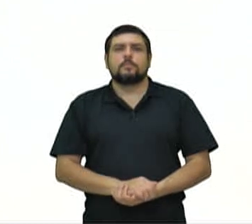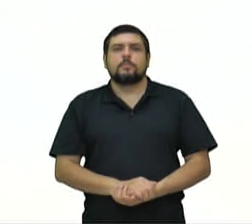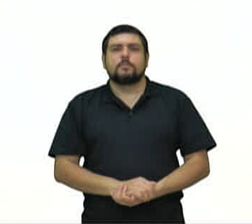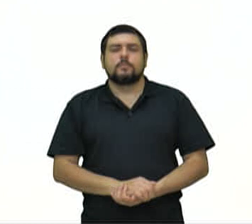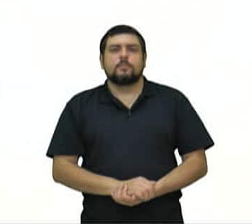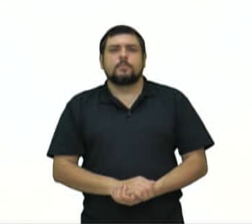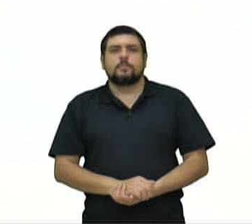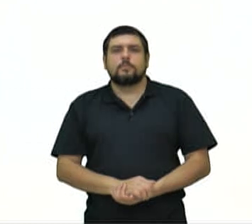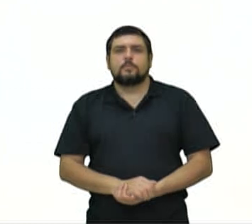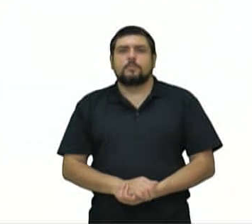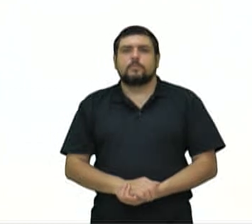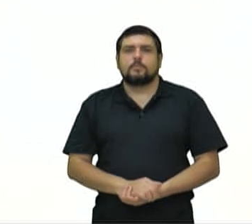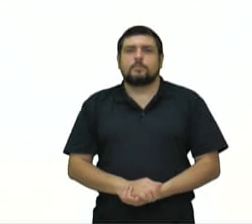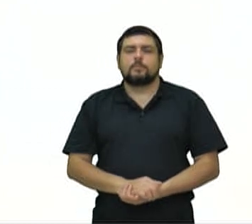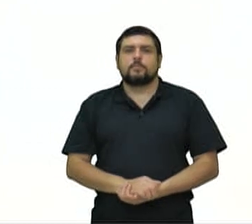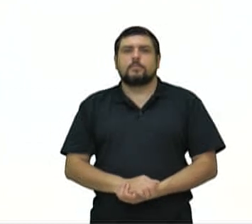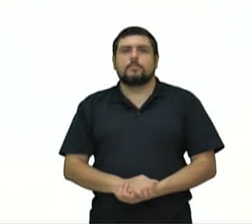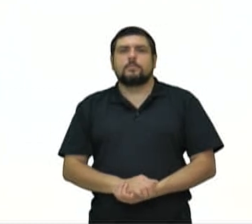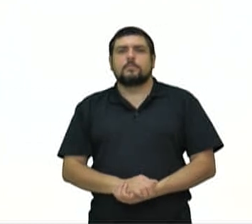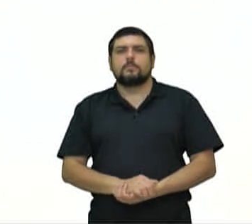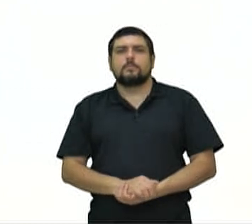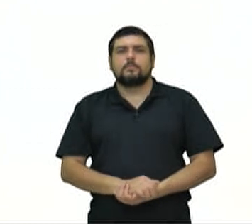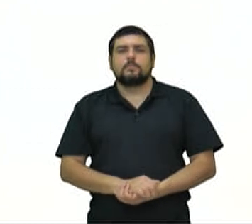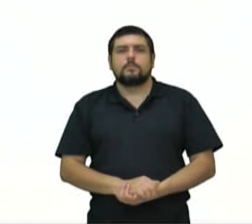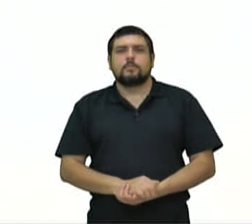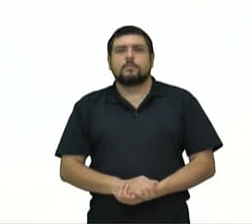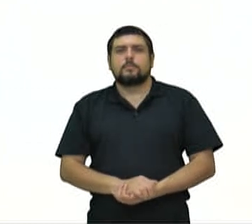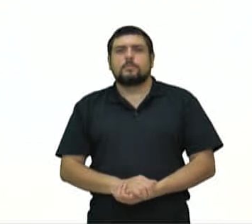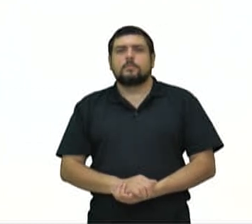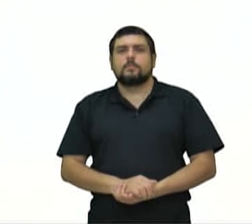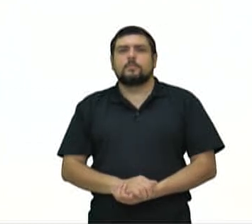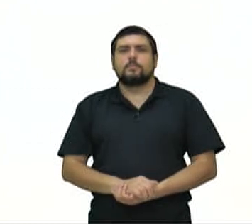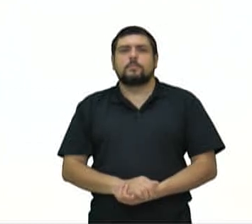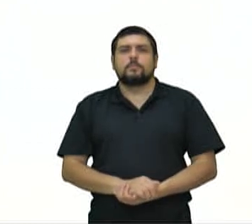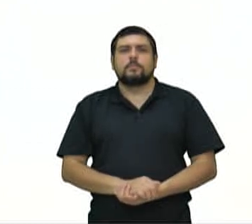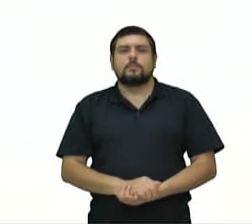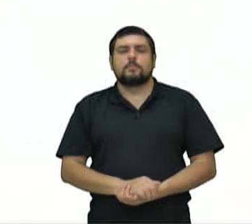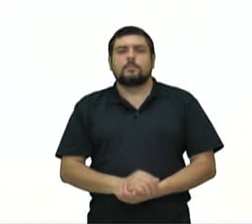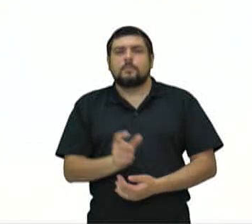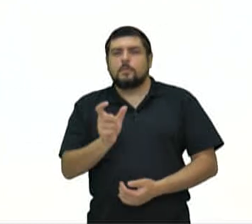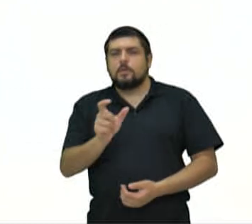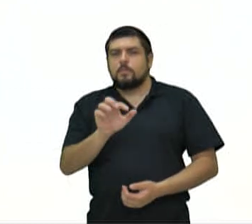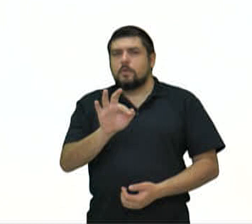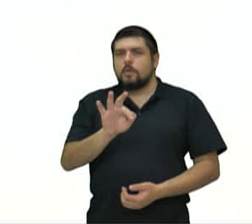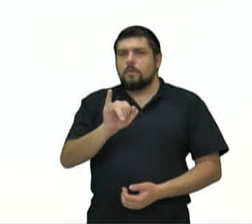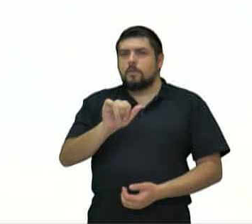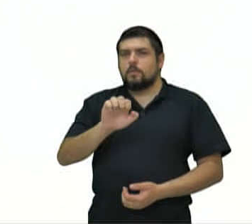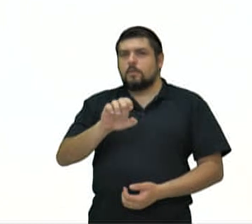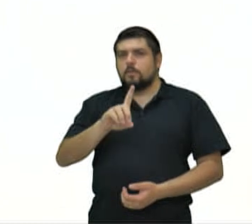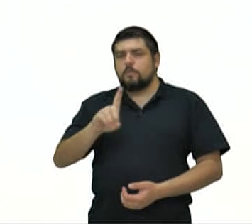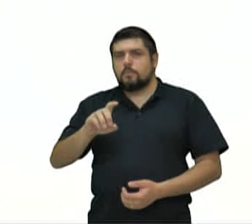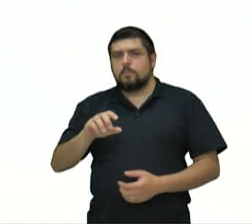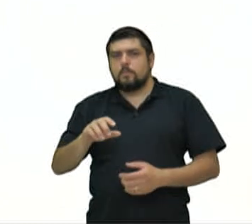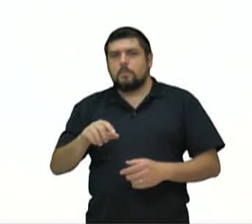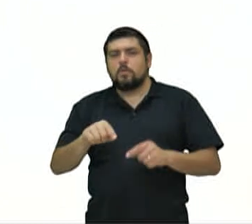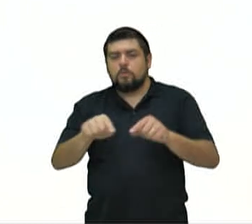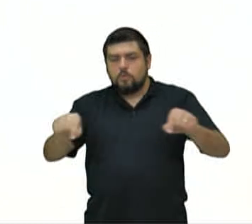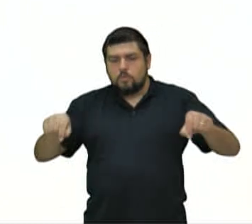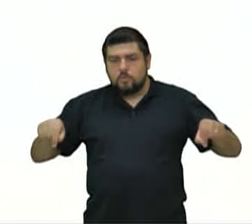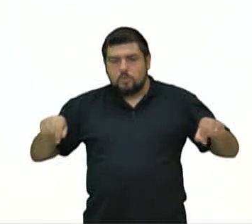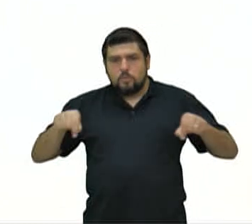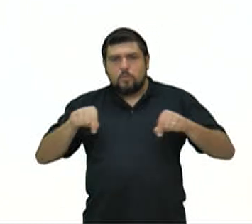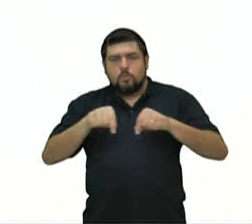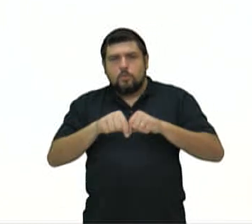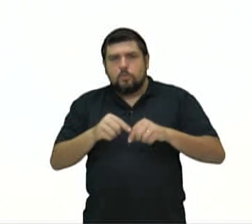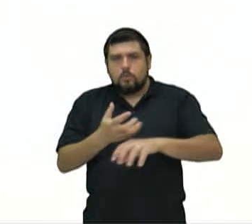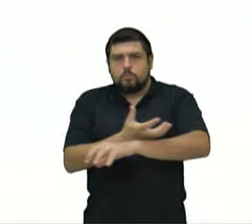ball down the field. Field aqui é o campo. Kick into their goal. Aí tem um espacinho para vocês preencherem.